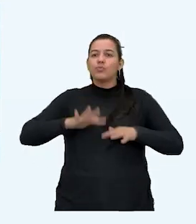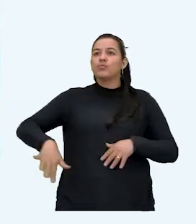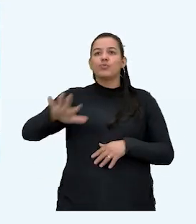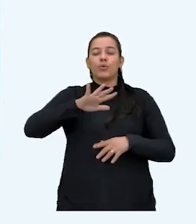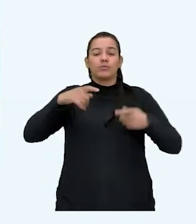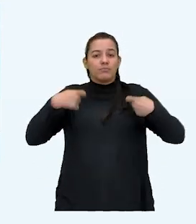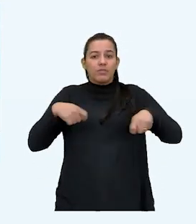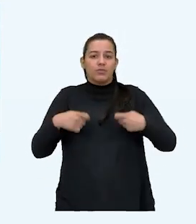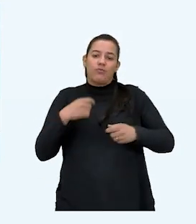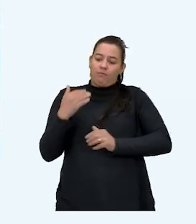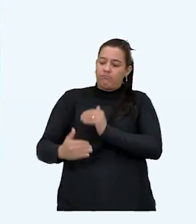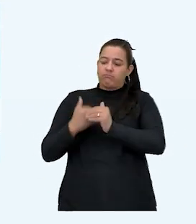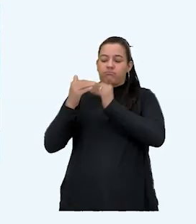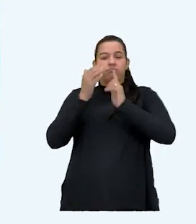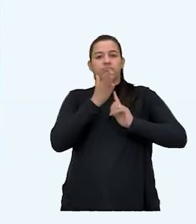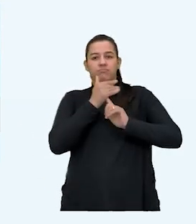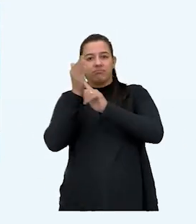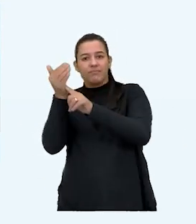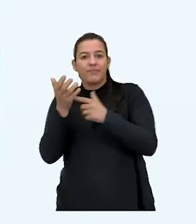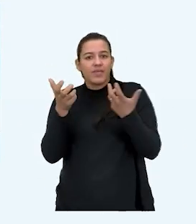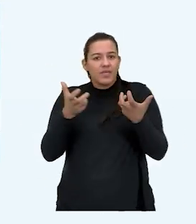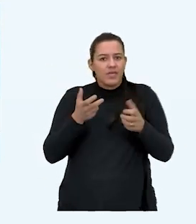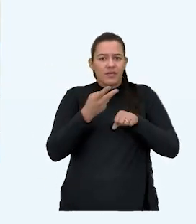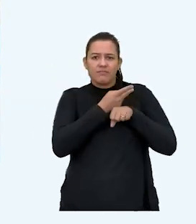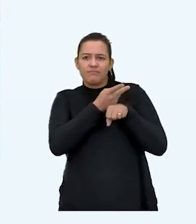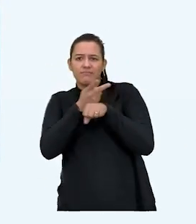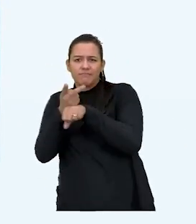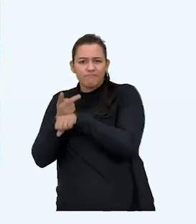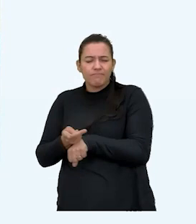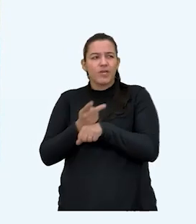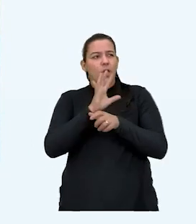desenvolveu tecnologias, sempre buscou meios para